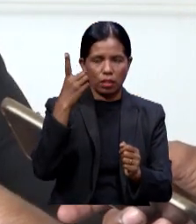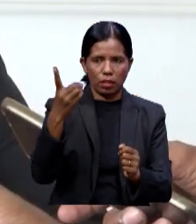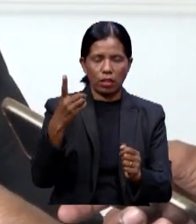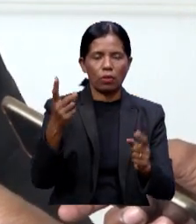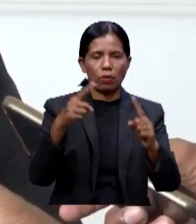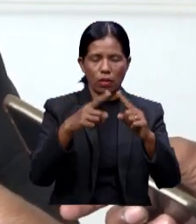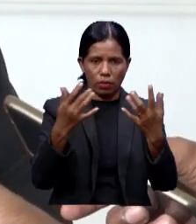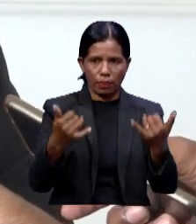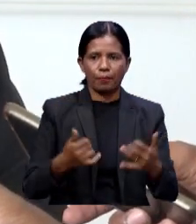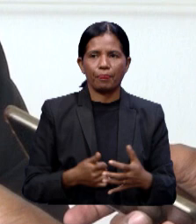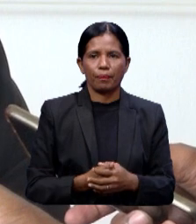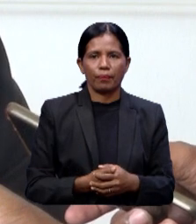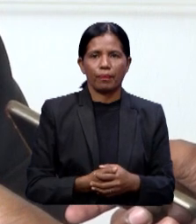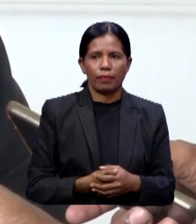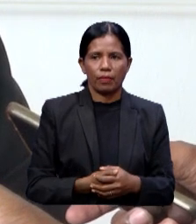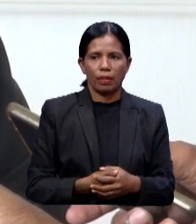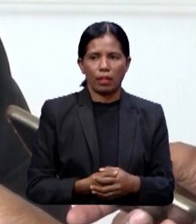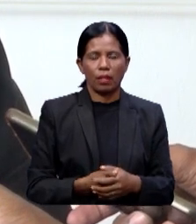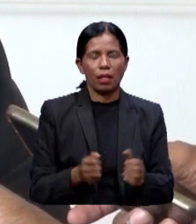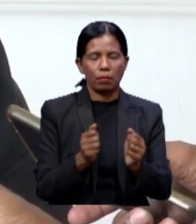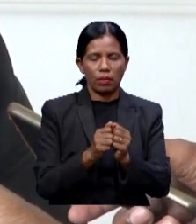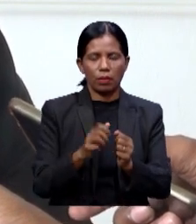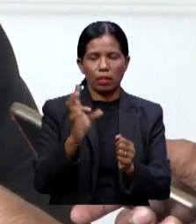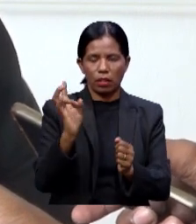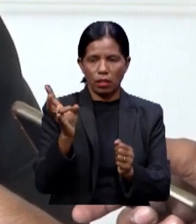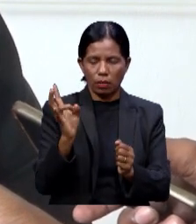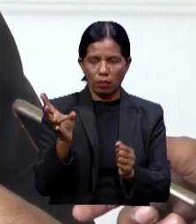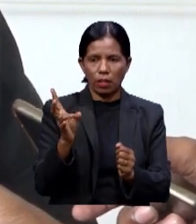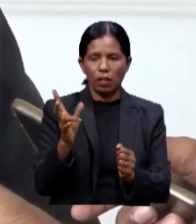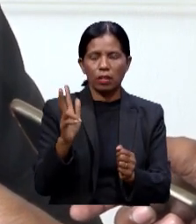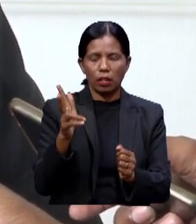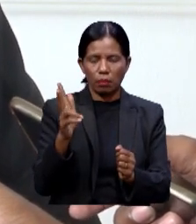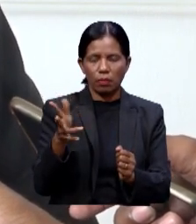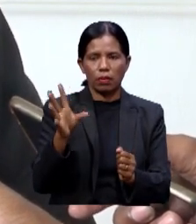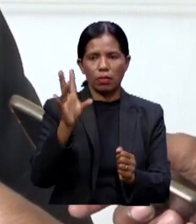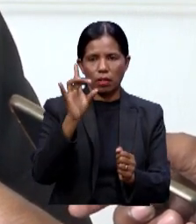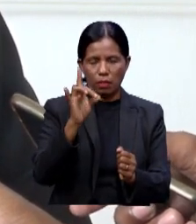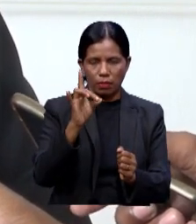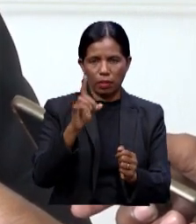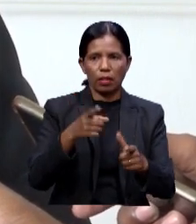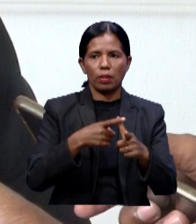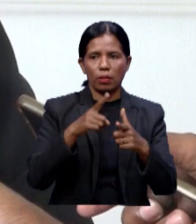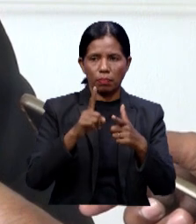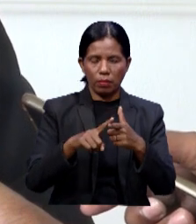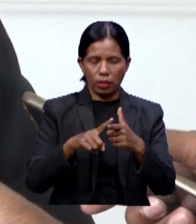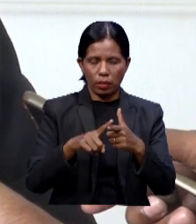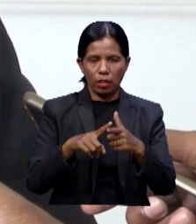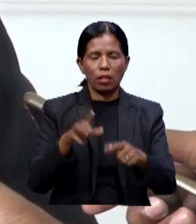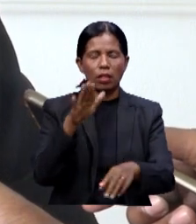mai. Antes da ordem do dia, mai, mas é muito 38. Mas bem, depois, quando ia falar ordem do dia,